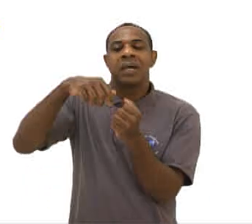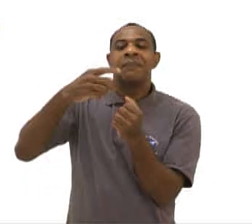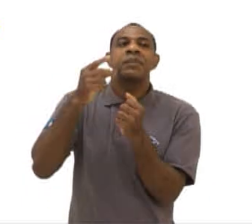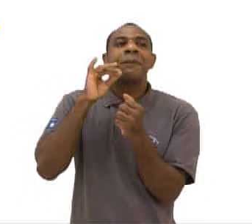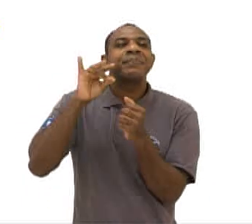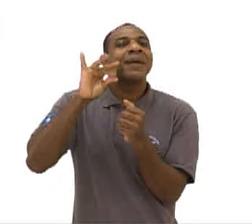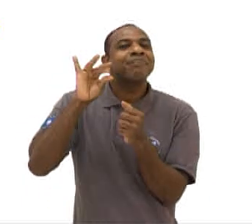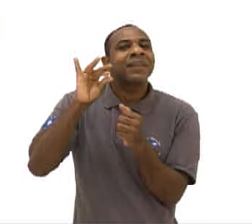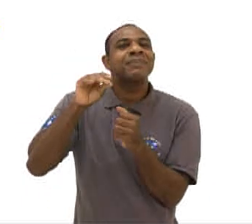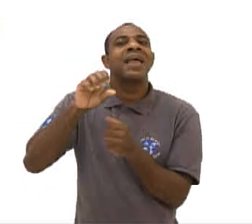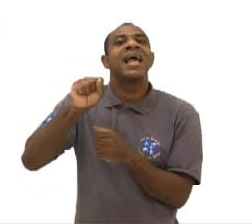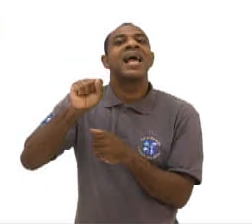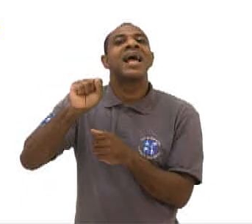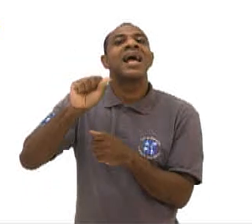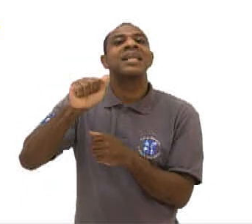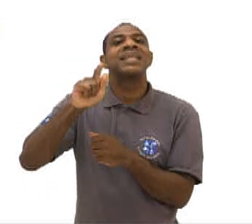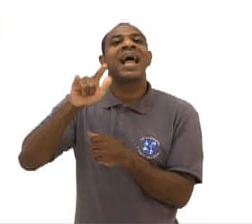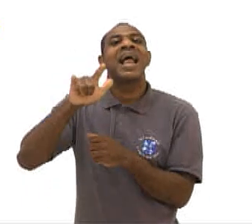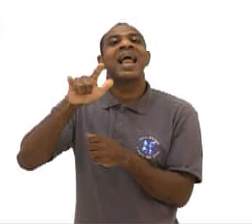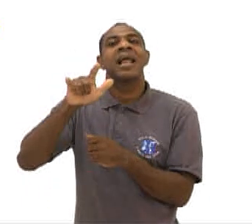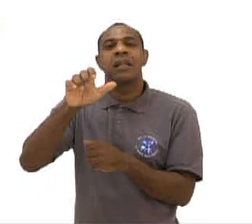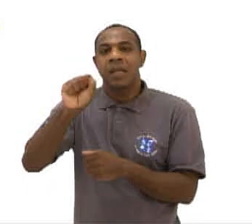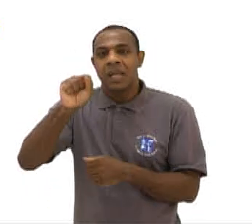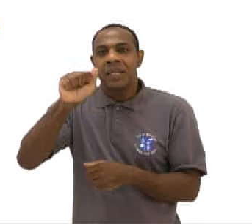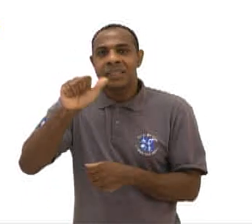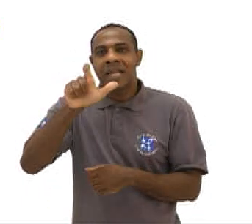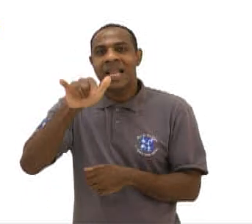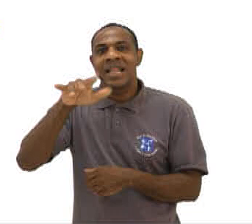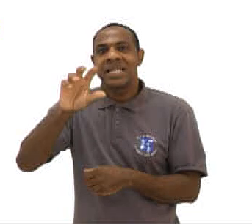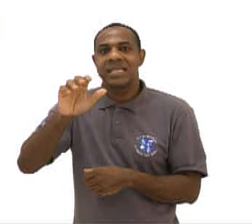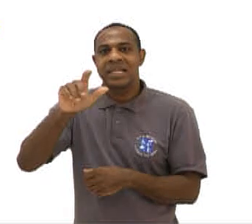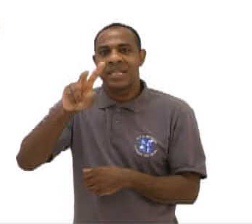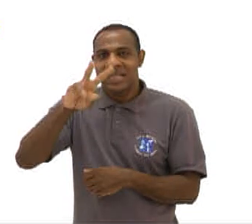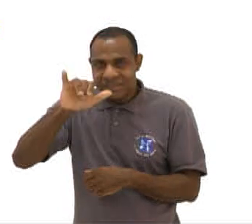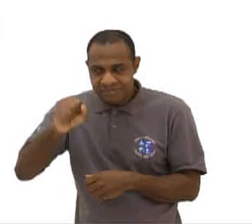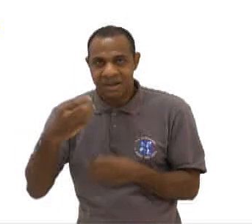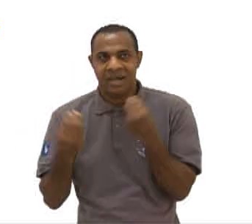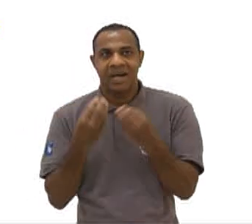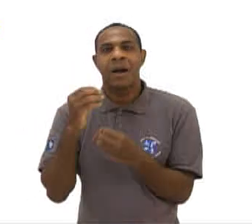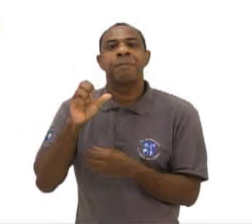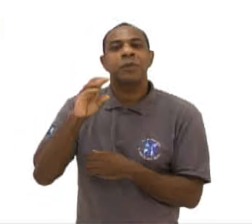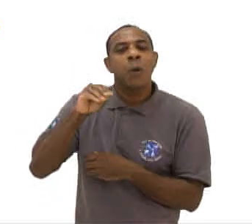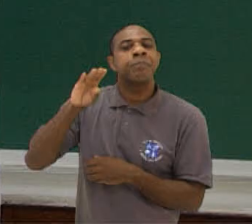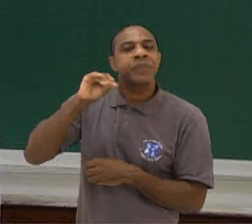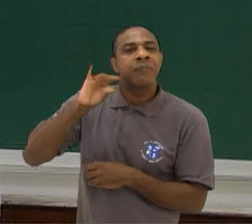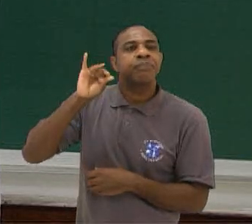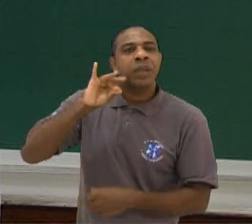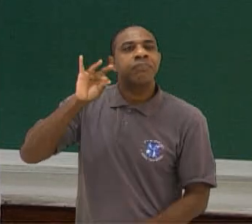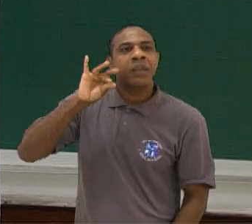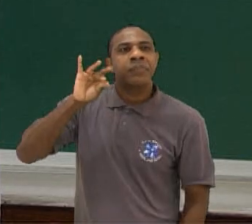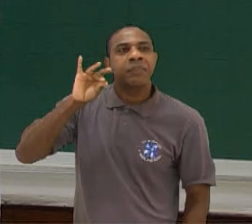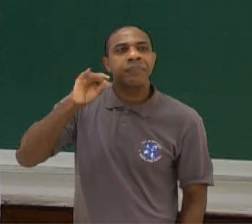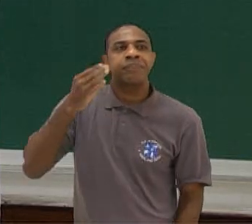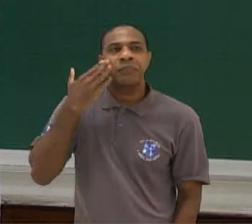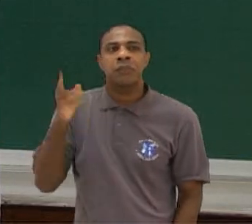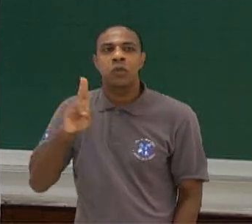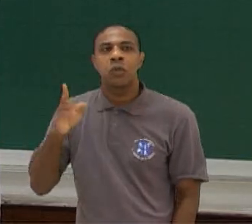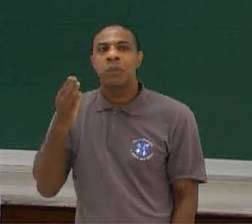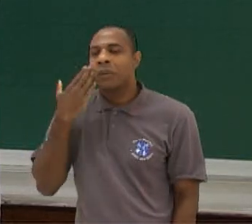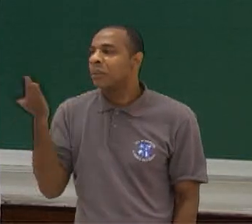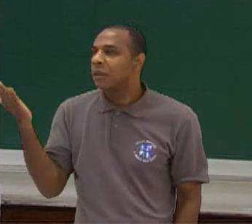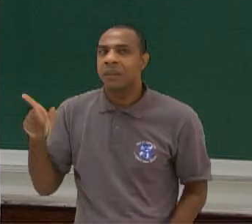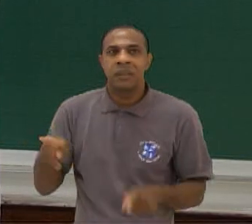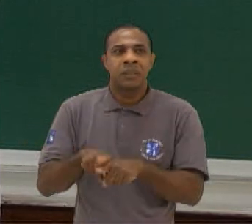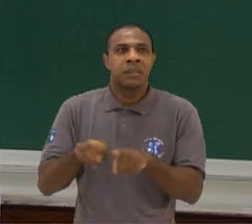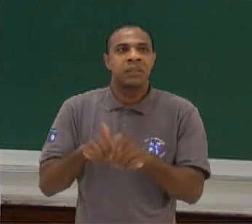saliva. A saliva produzida, ela tem uma enzima chamada de amilase salivar. Notem aqui, pessoal, sempre